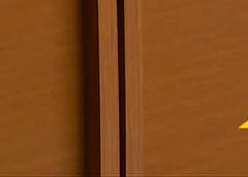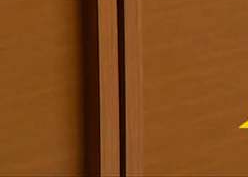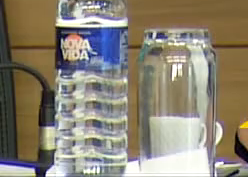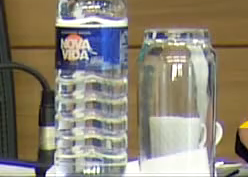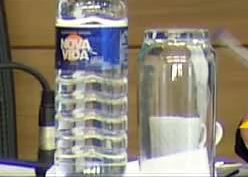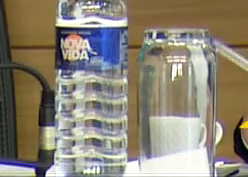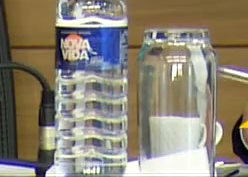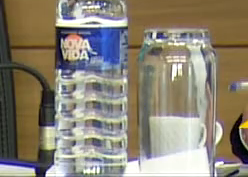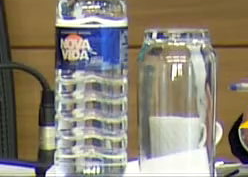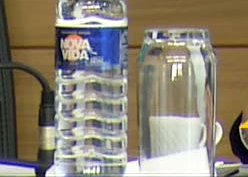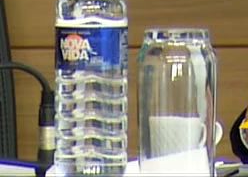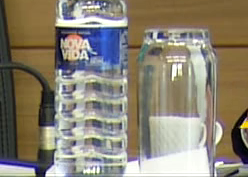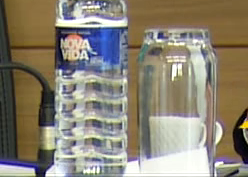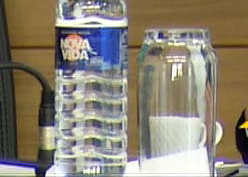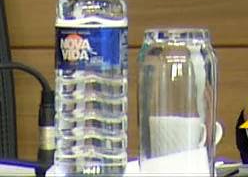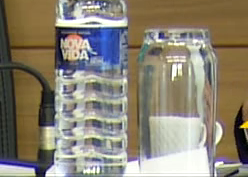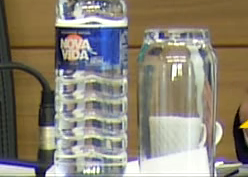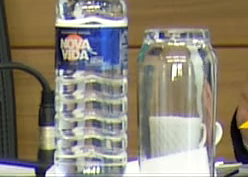Encerrada a votação.